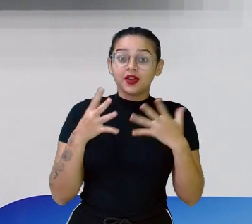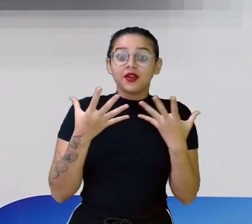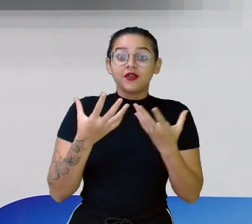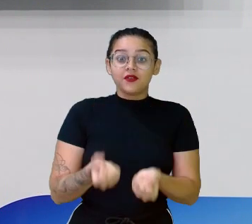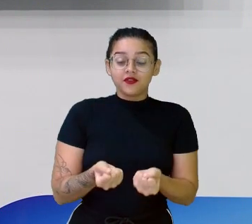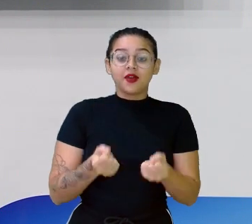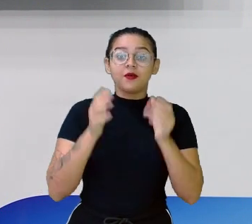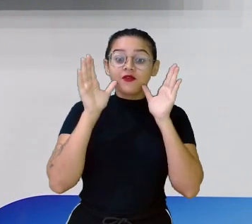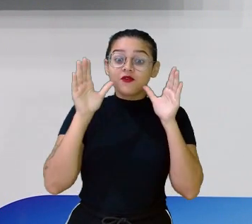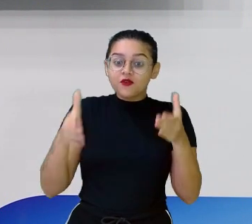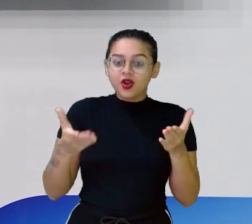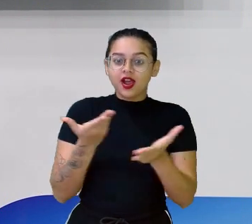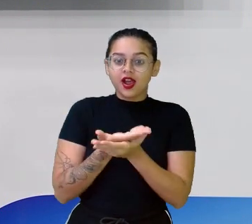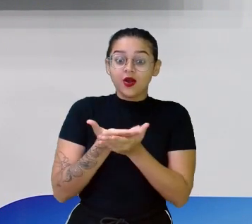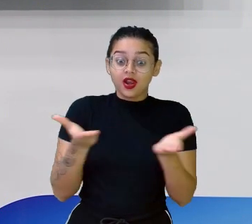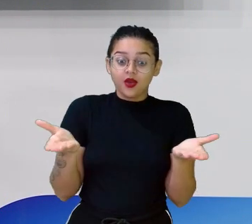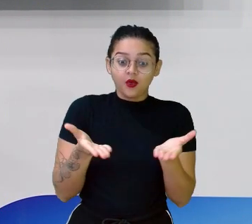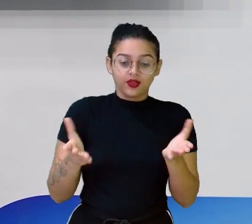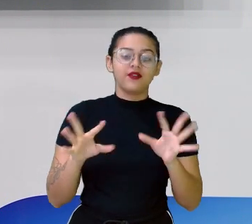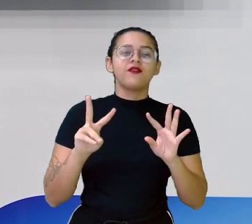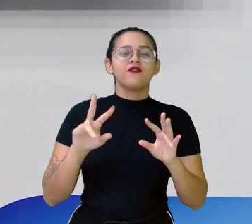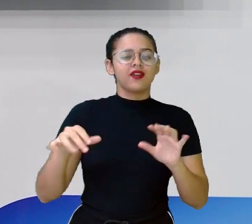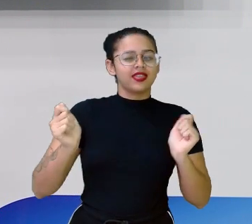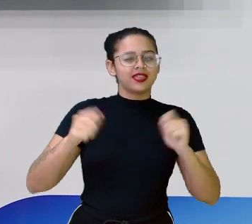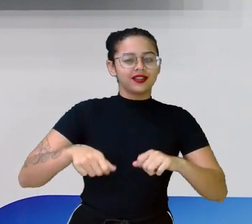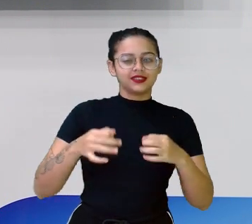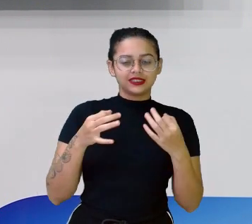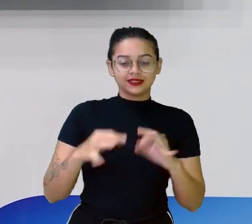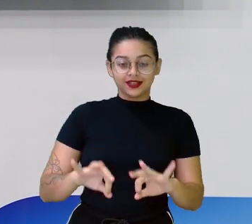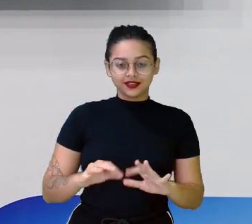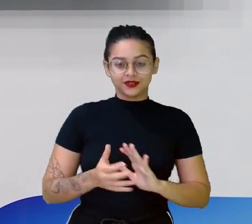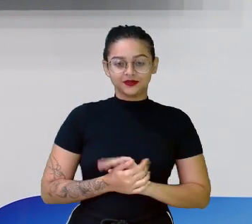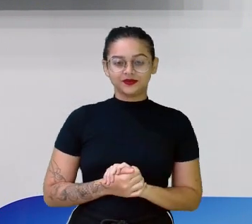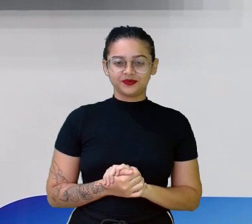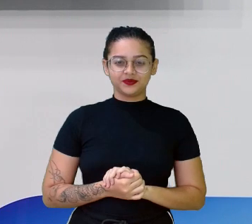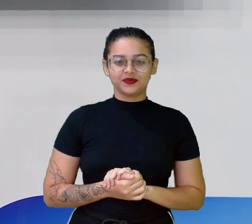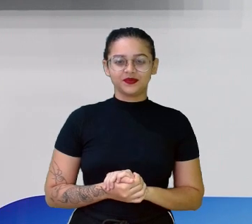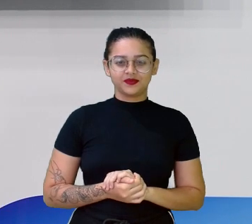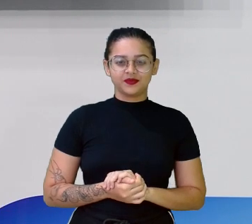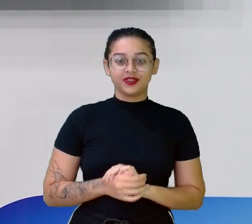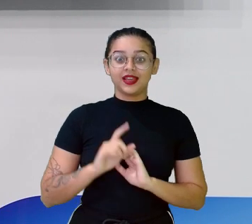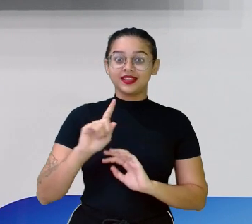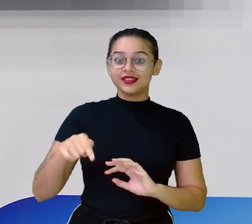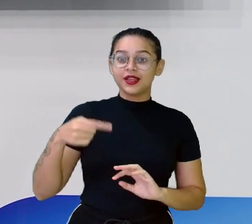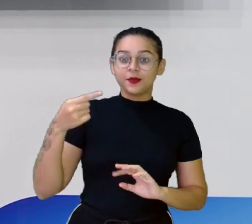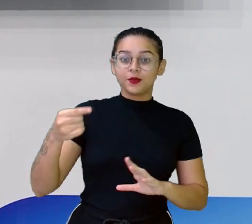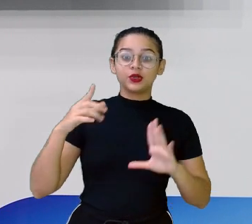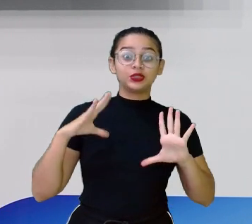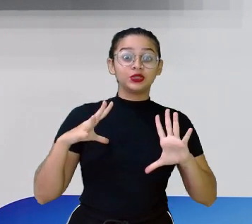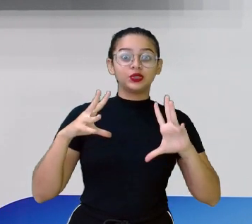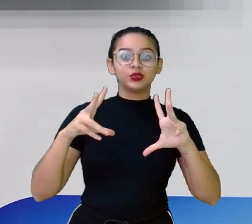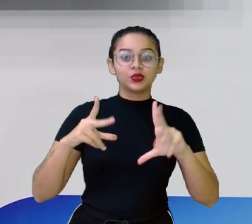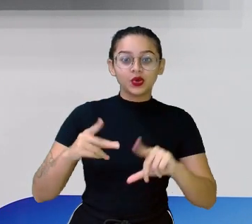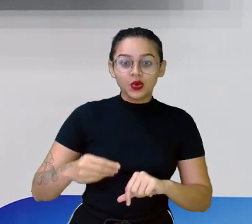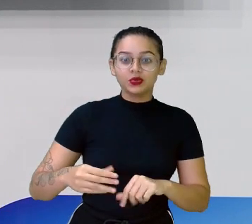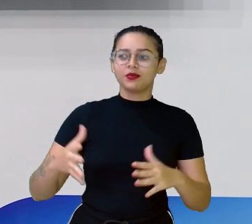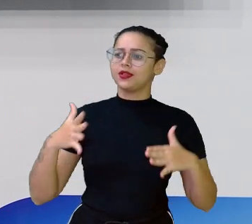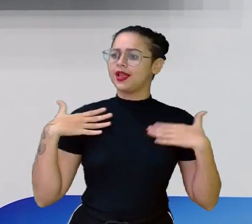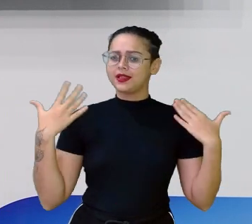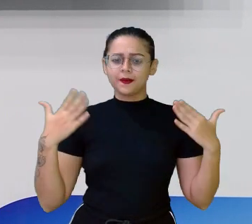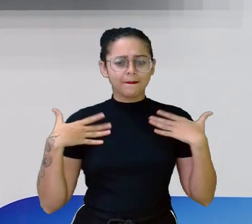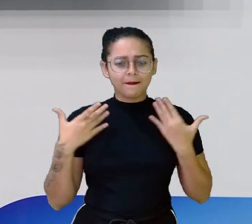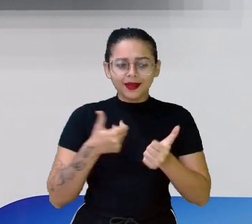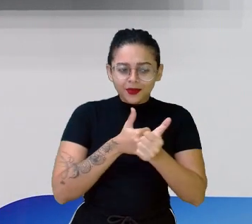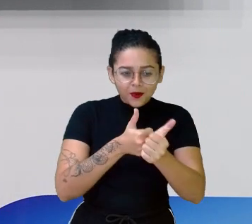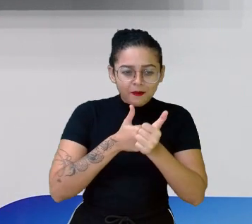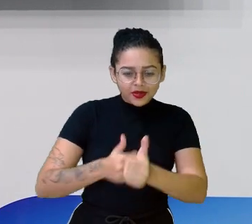se concentrar na aula que vai dar tudo certo e mais tarde todo mundo, eu tenho certeza que vai estar aí animado